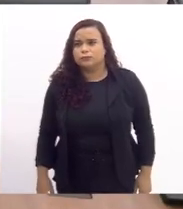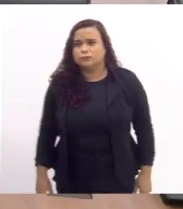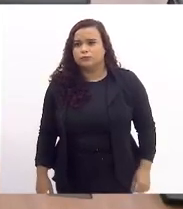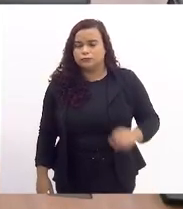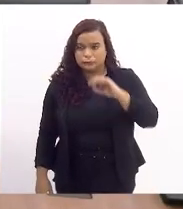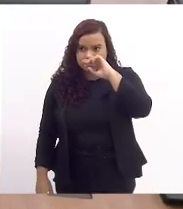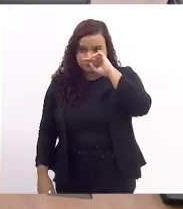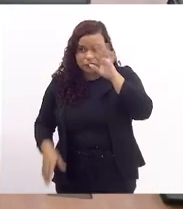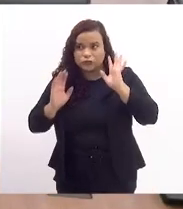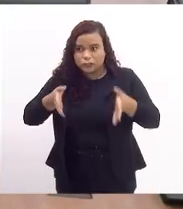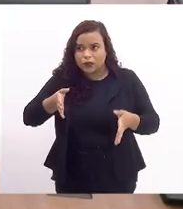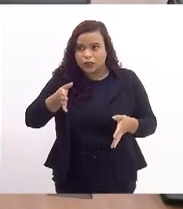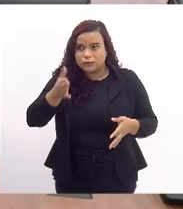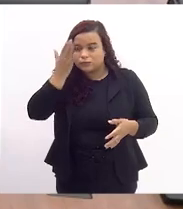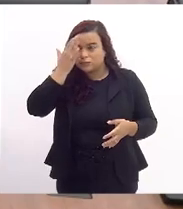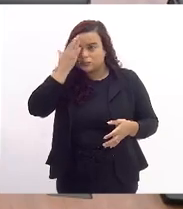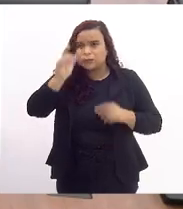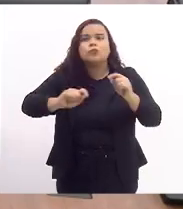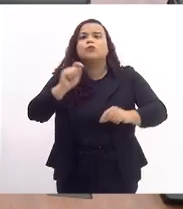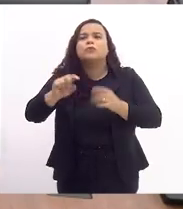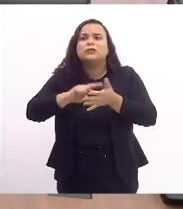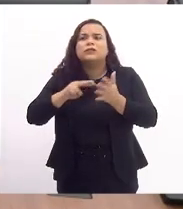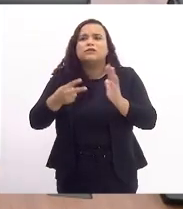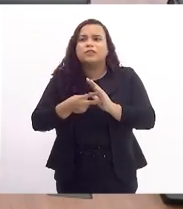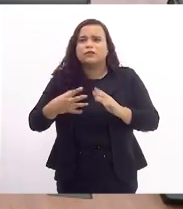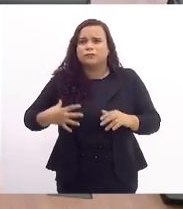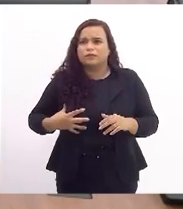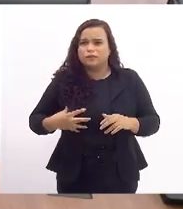é Só Ouvir o sistema não né